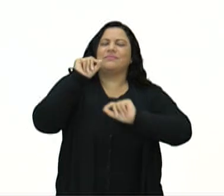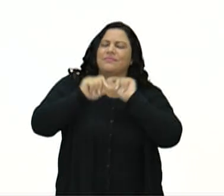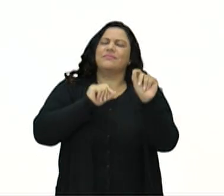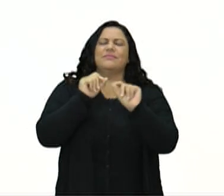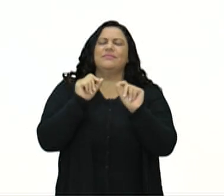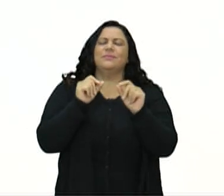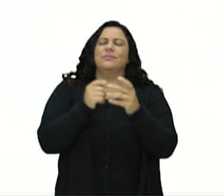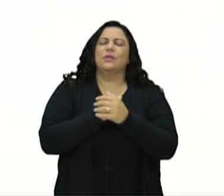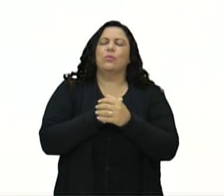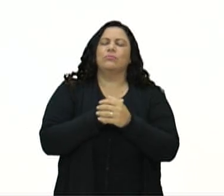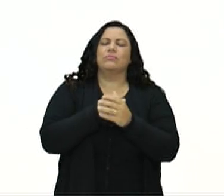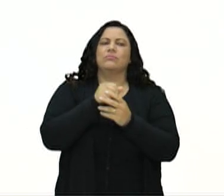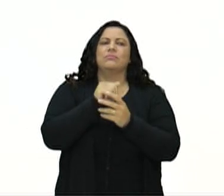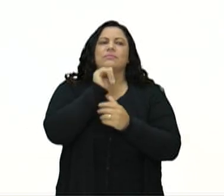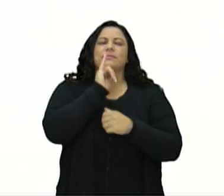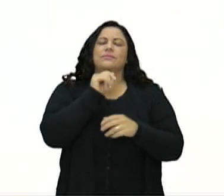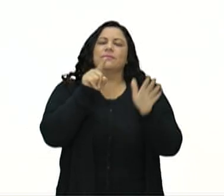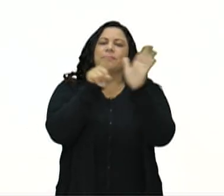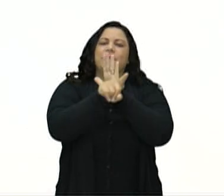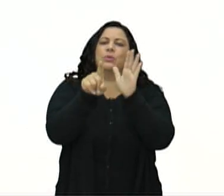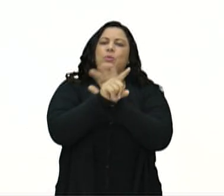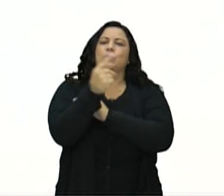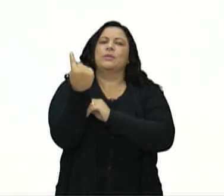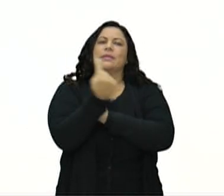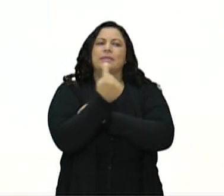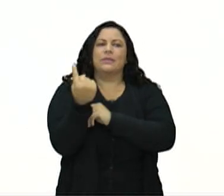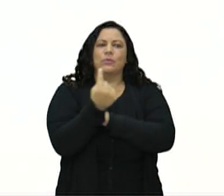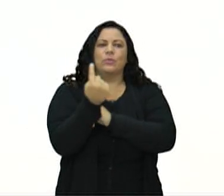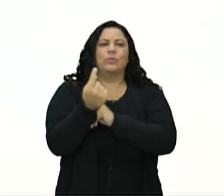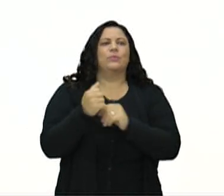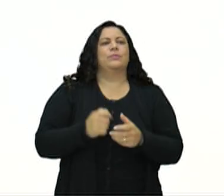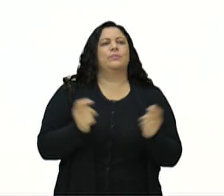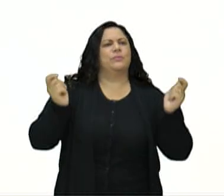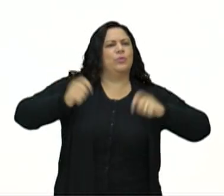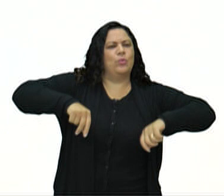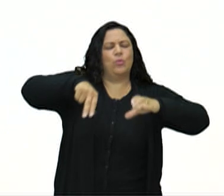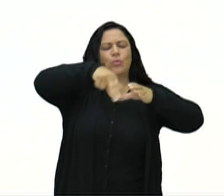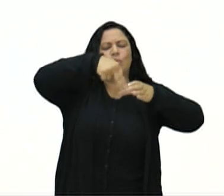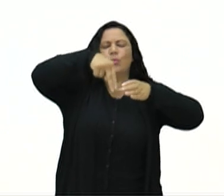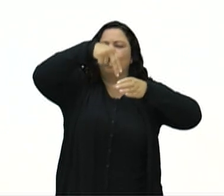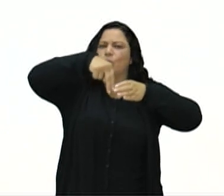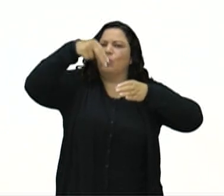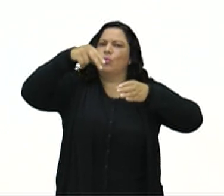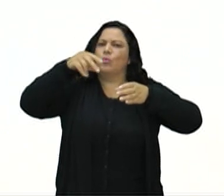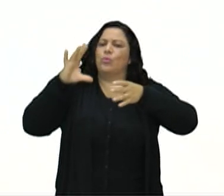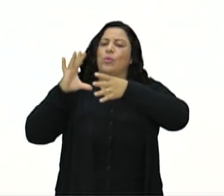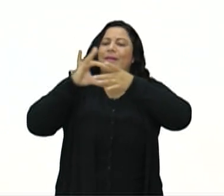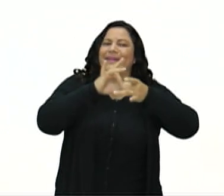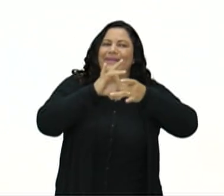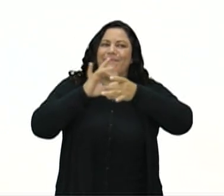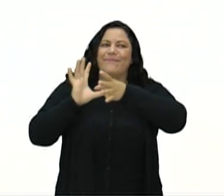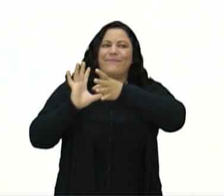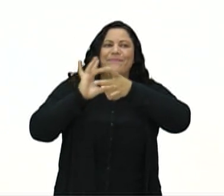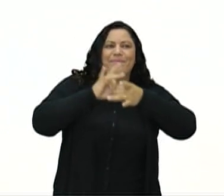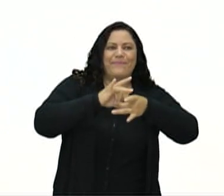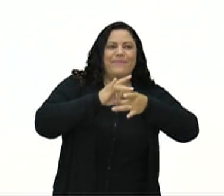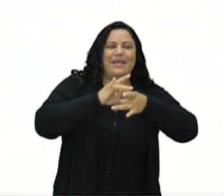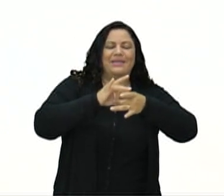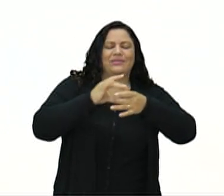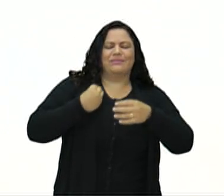da existência e localização de uma molécula chamada, que molécula é essa, presente no interior da